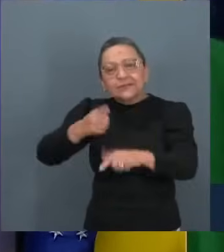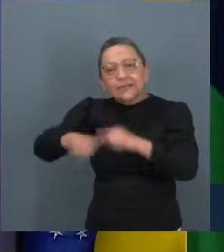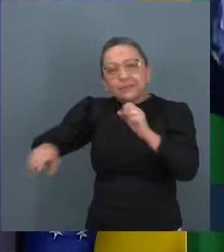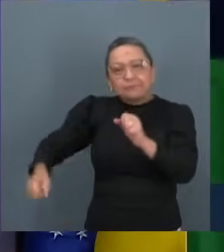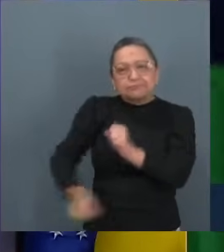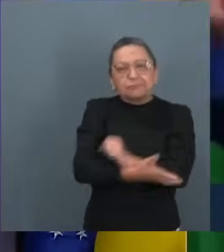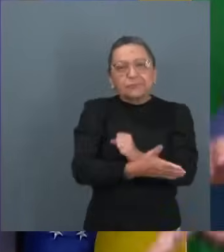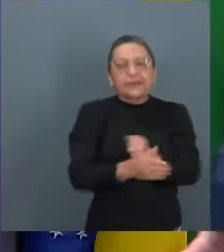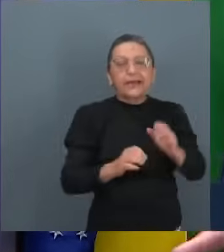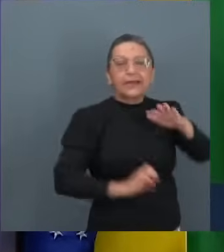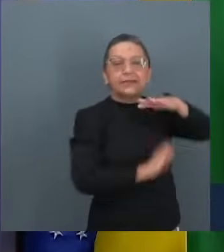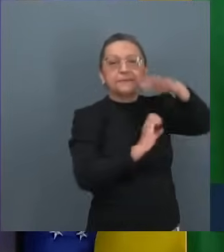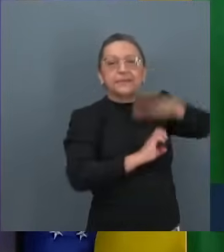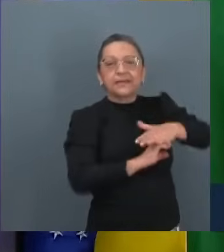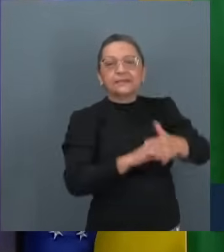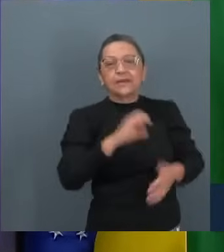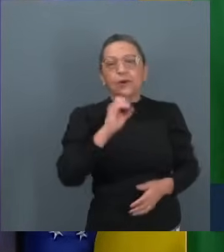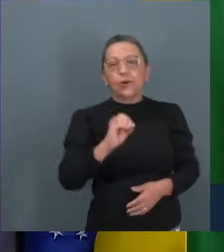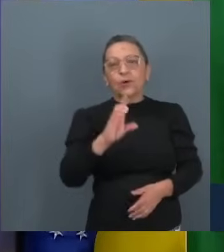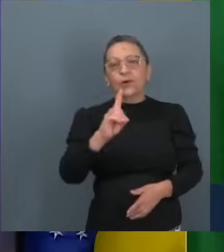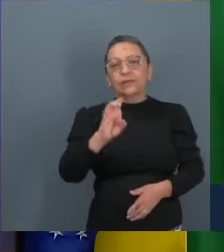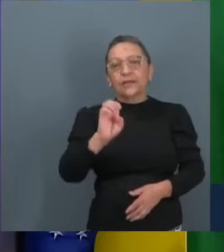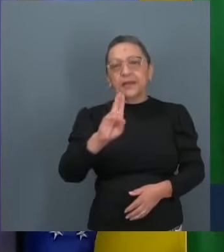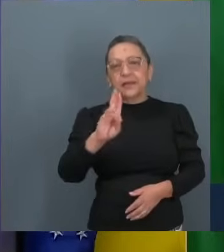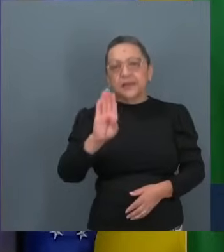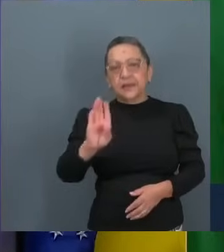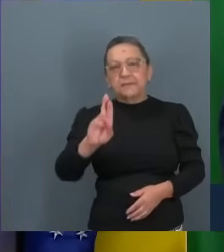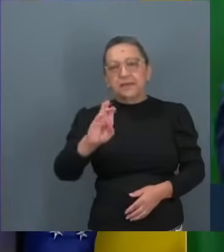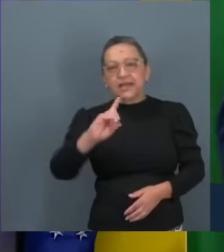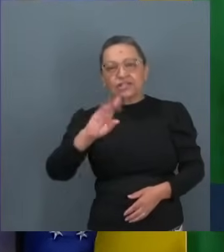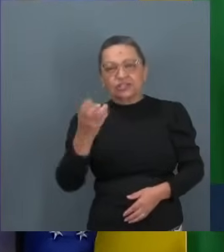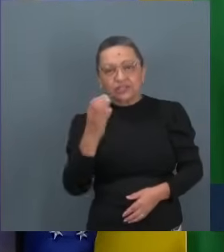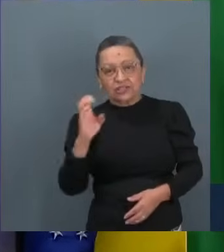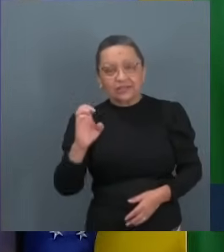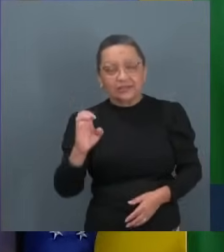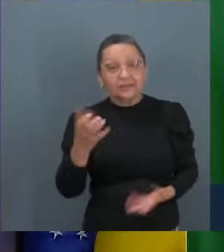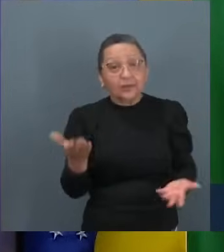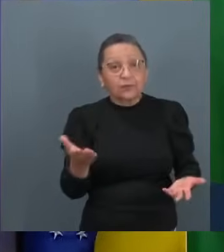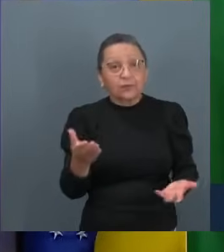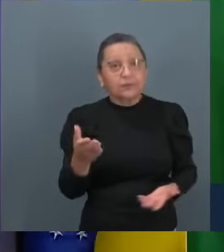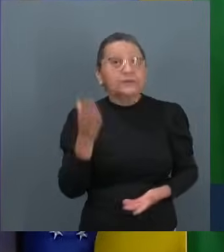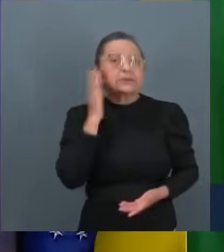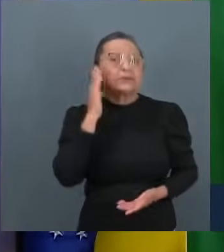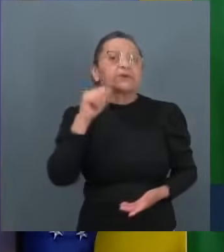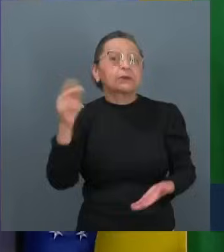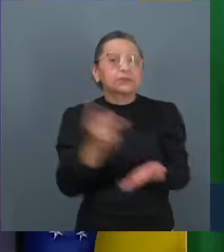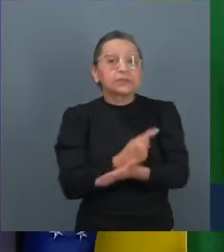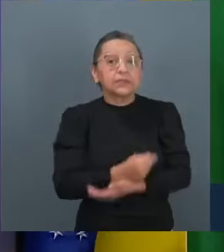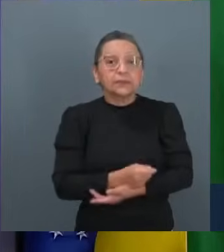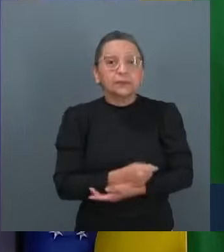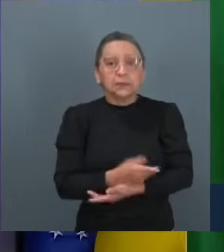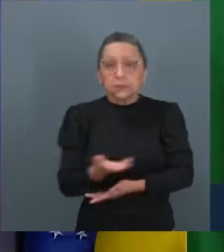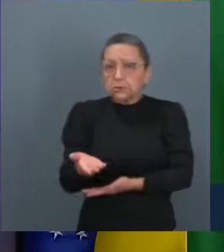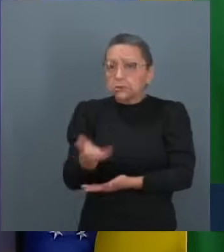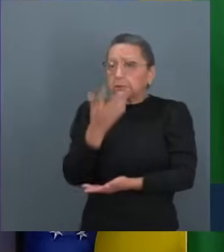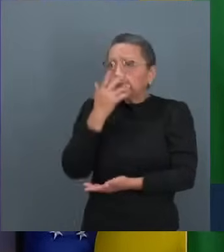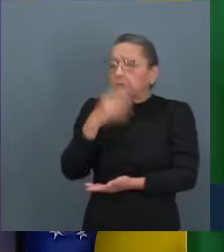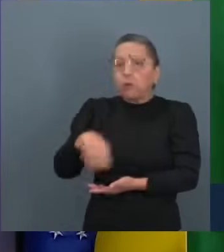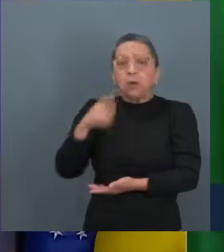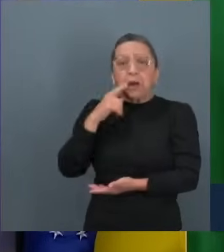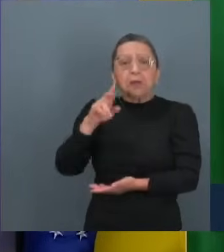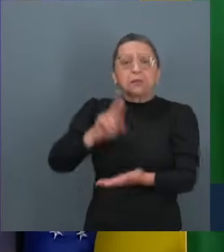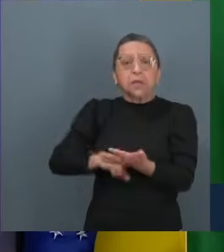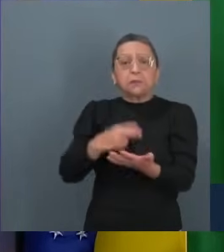amigo do meu pai. Possivelmente isso vai ser considerado, sabe o quê? Discurso de ódio.